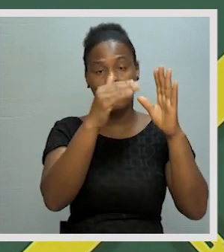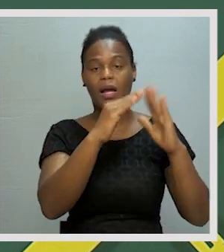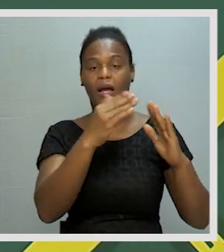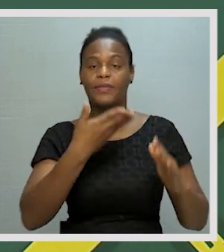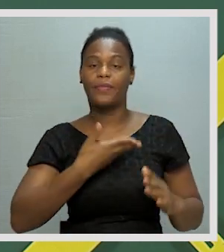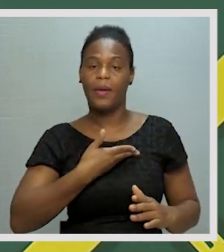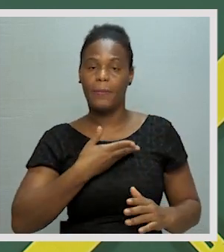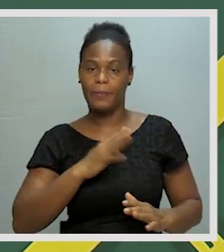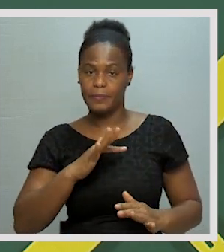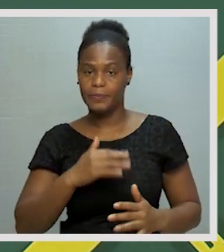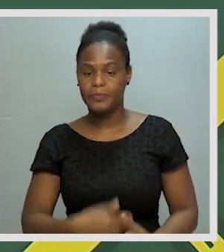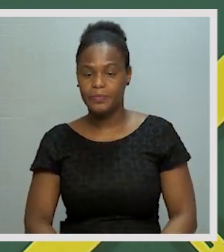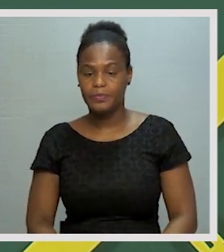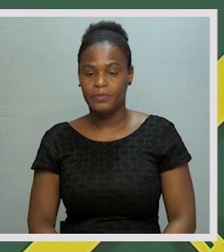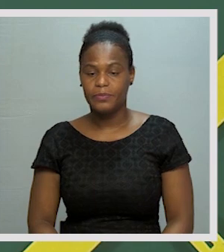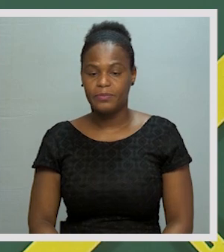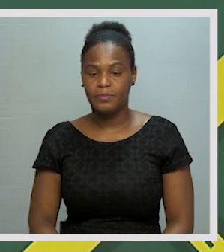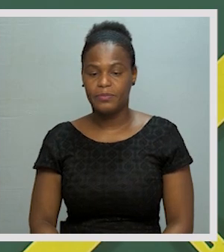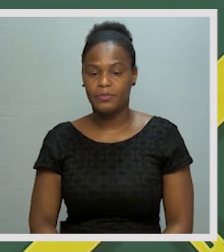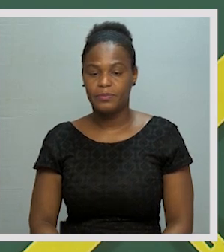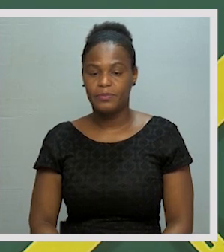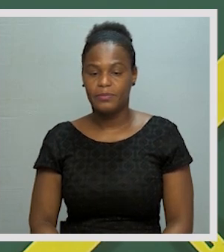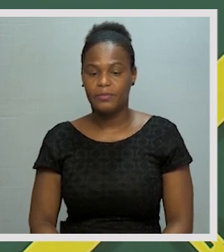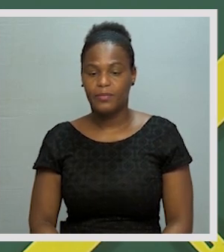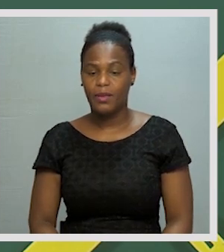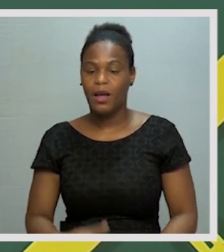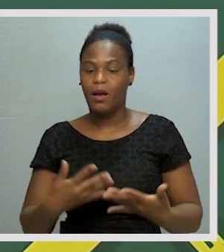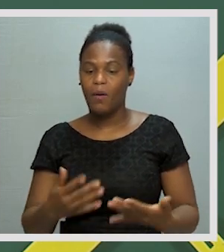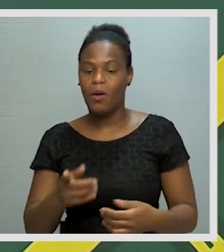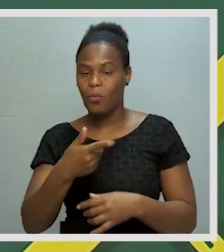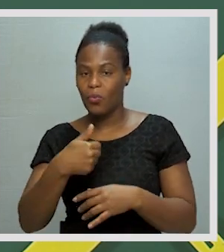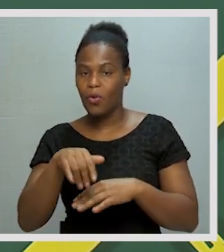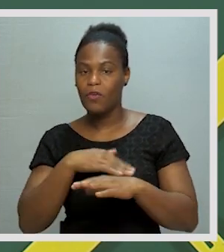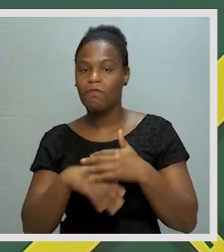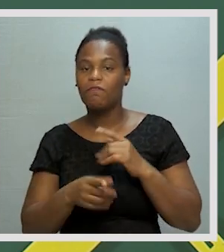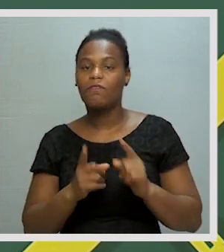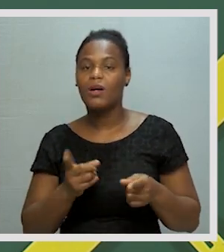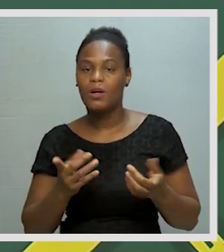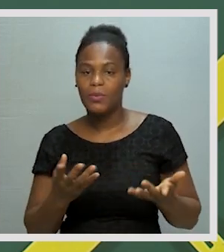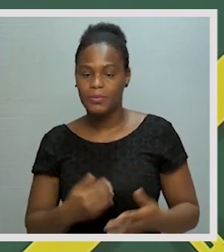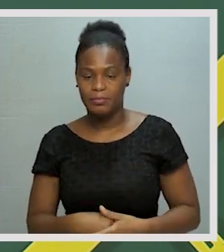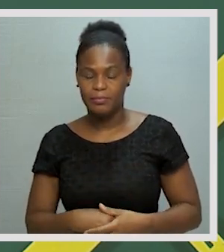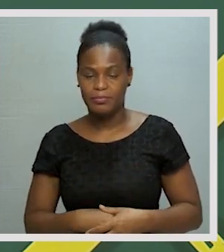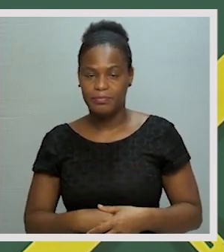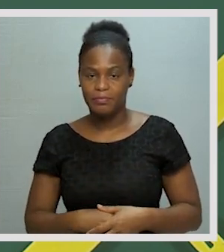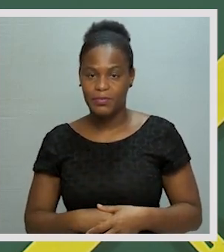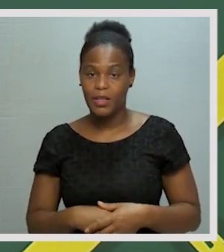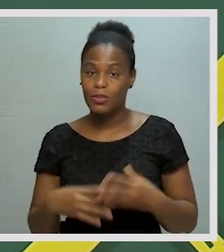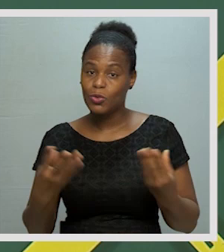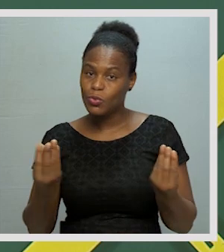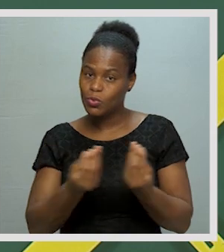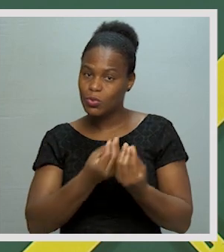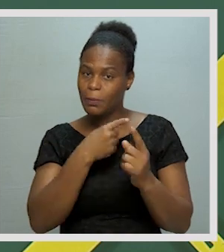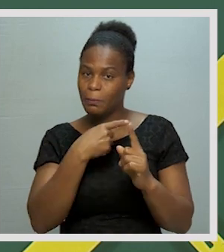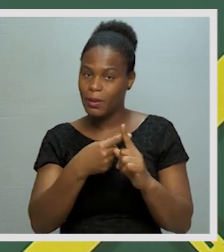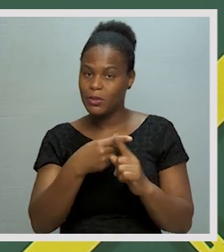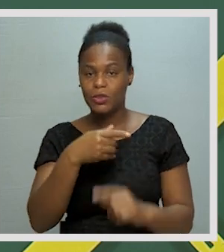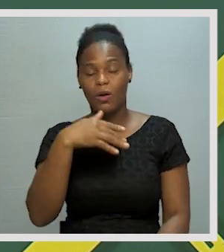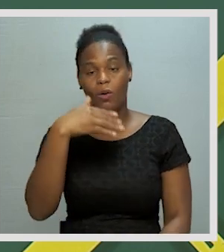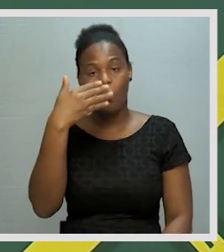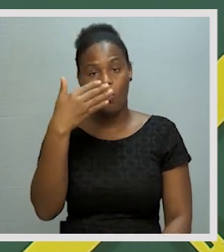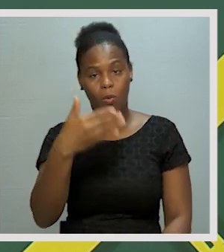dezena e 2 unidades. Uma dezena. Então, se é dezena, não deve ficar aqui. Tem que ser